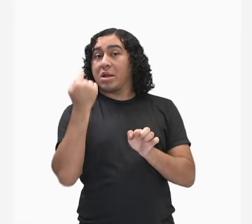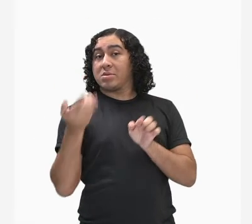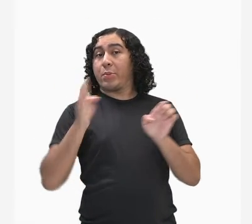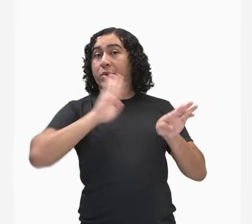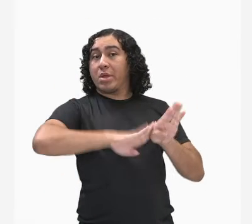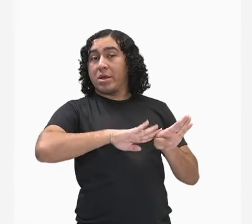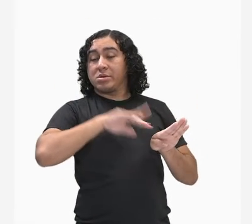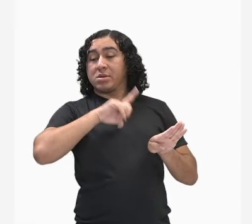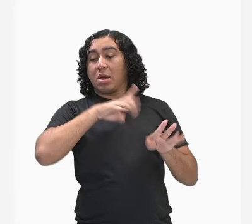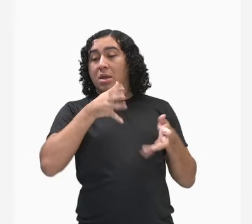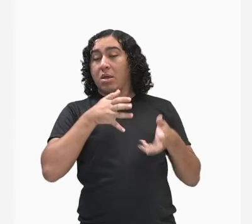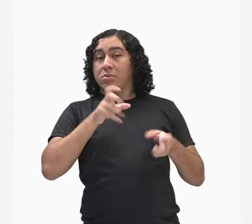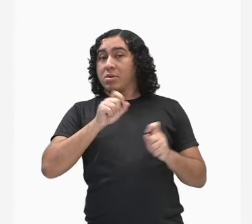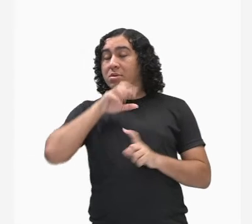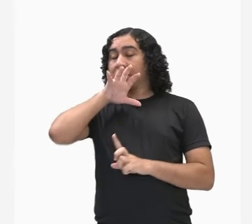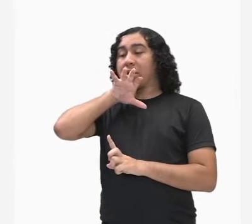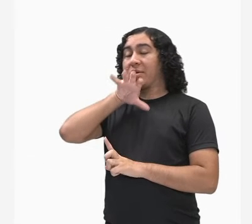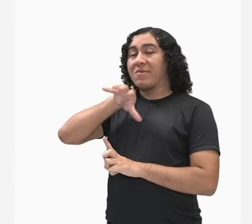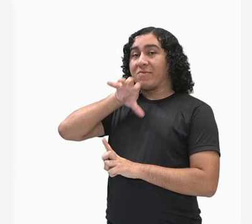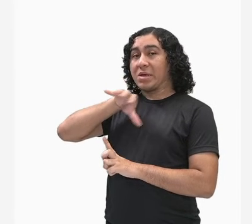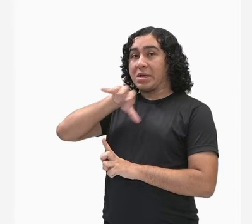também ter essa